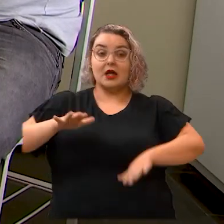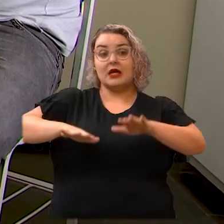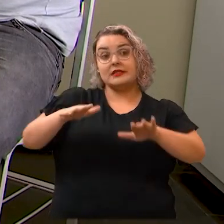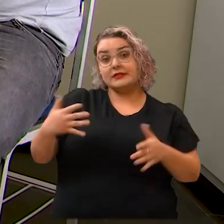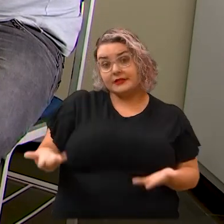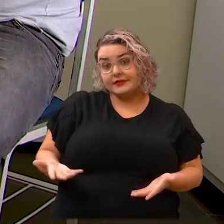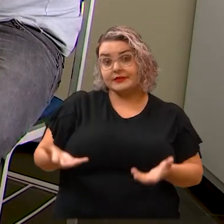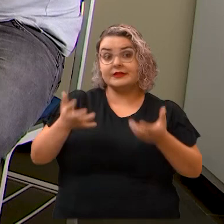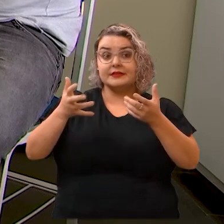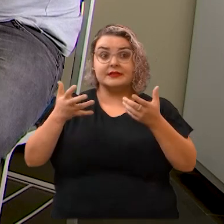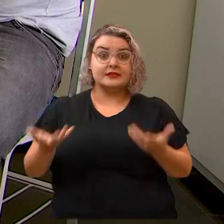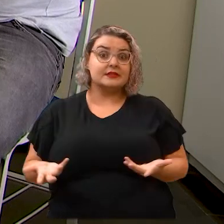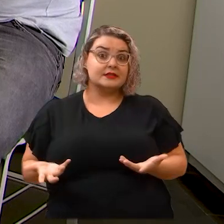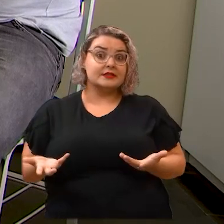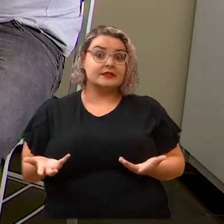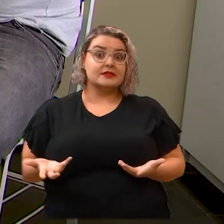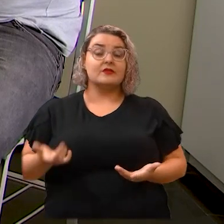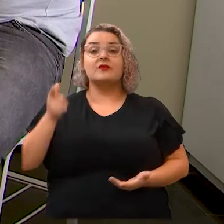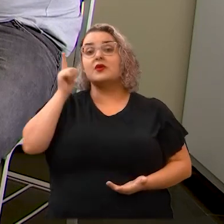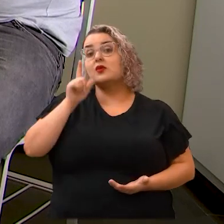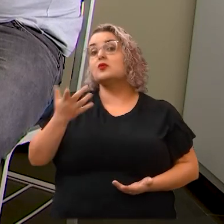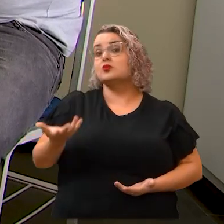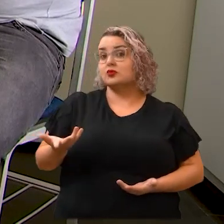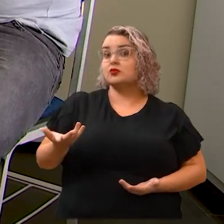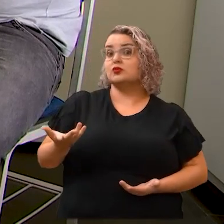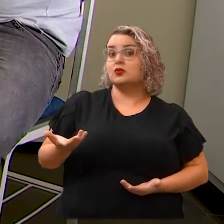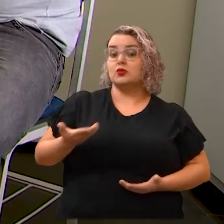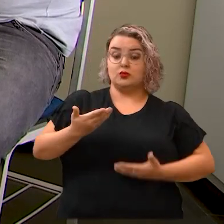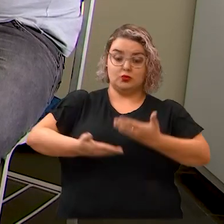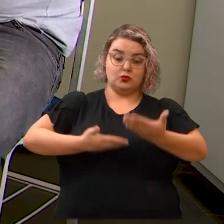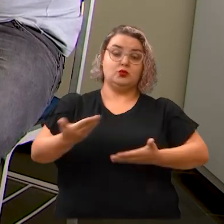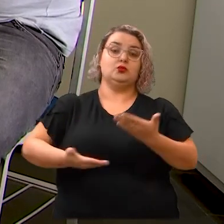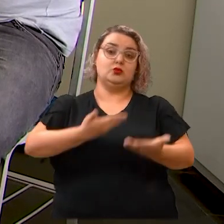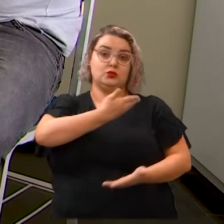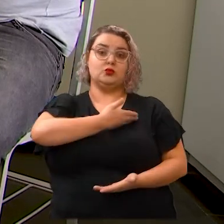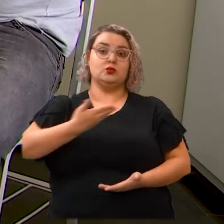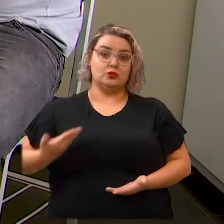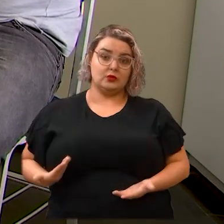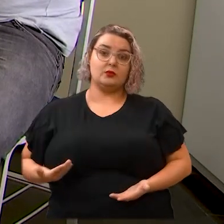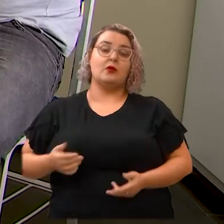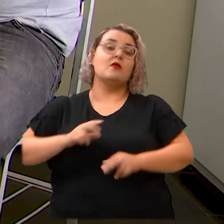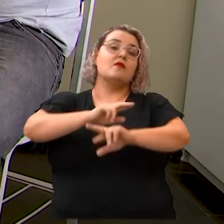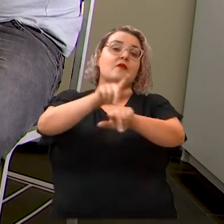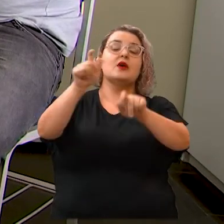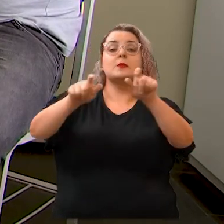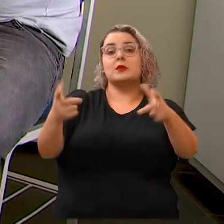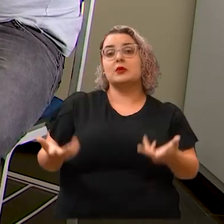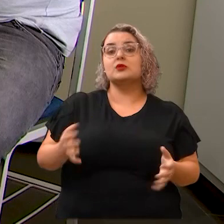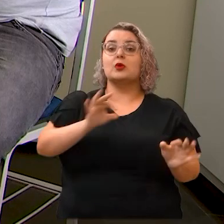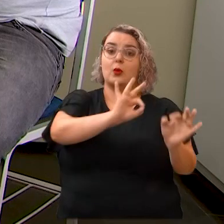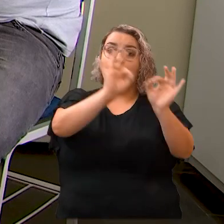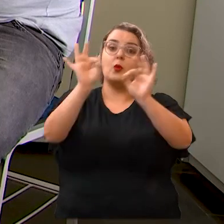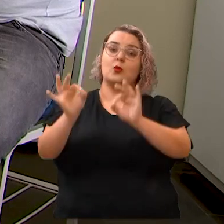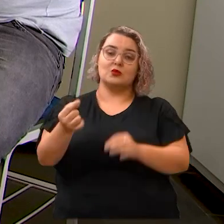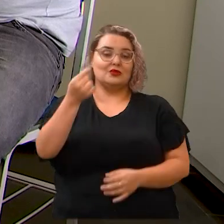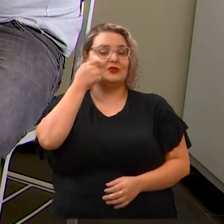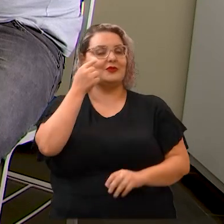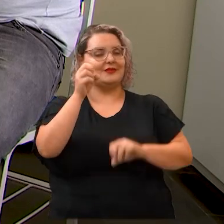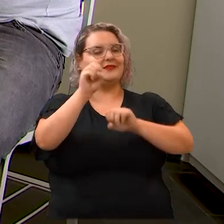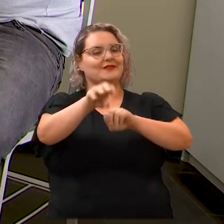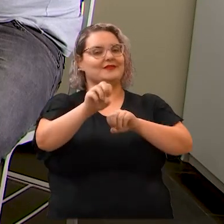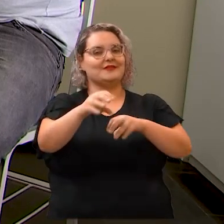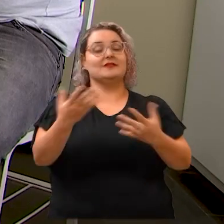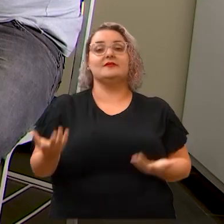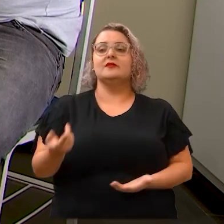de repente o pessoal quer não é vai conseguir se tornar um servidor público certamente muita gente tá acompanhando aqui